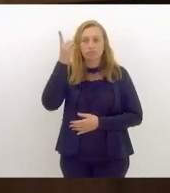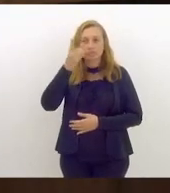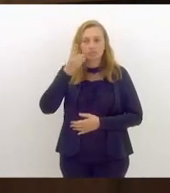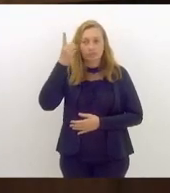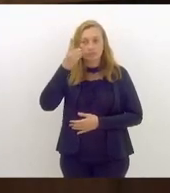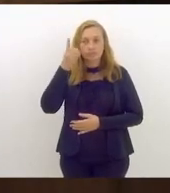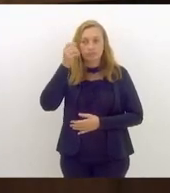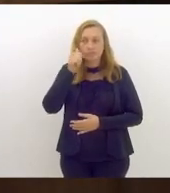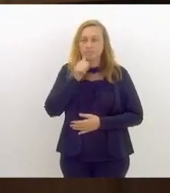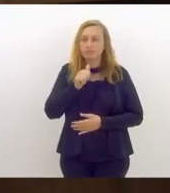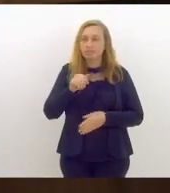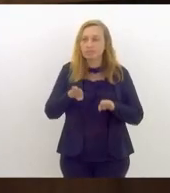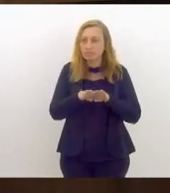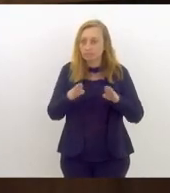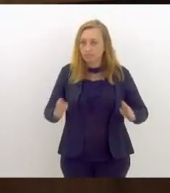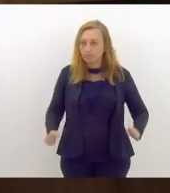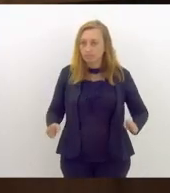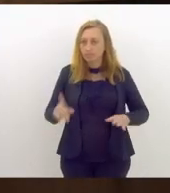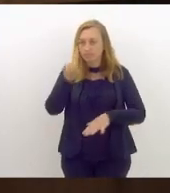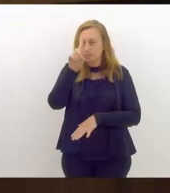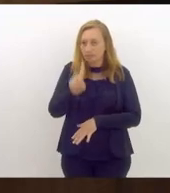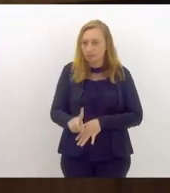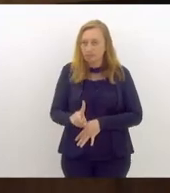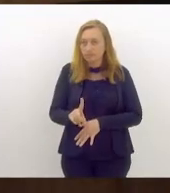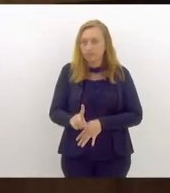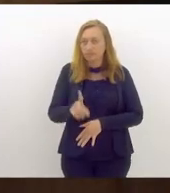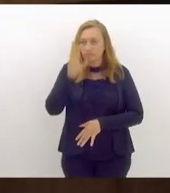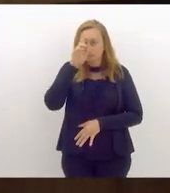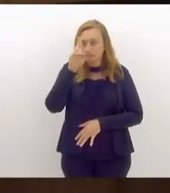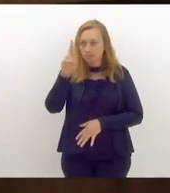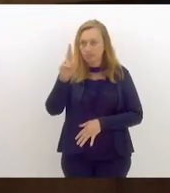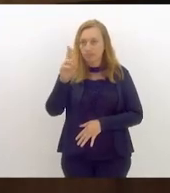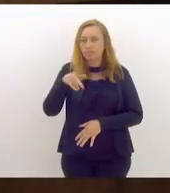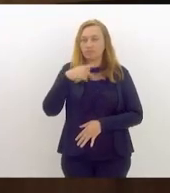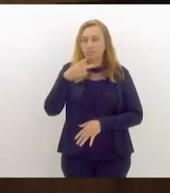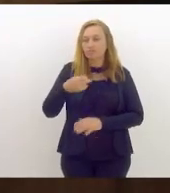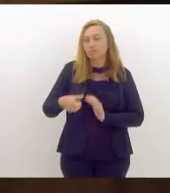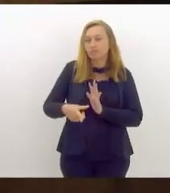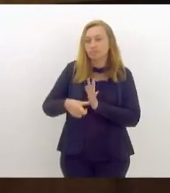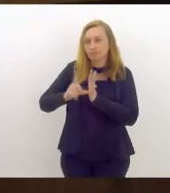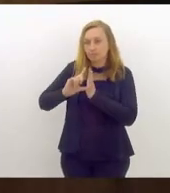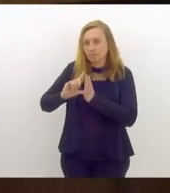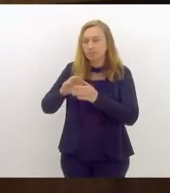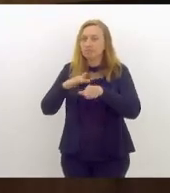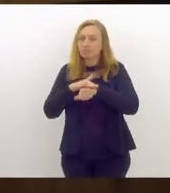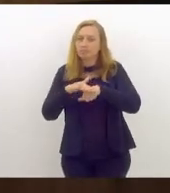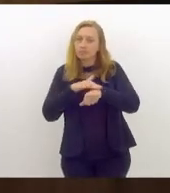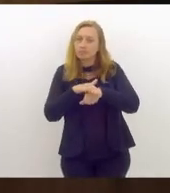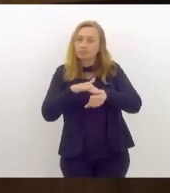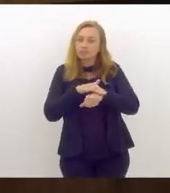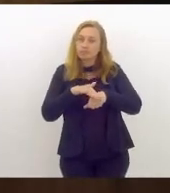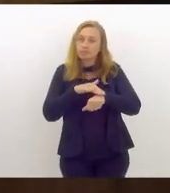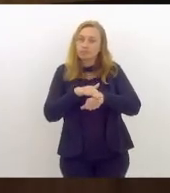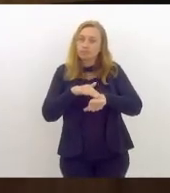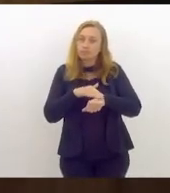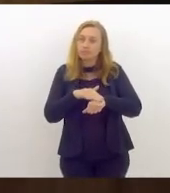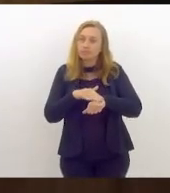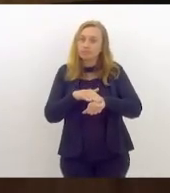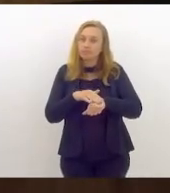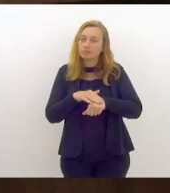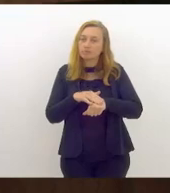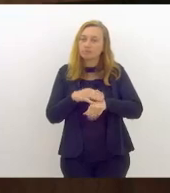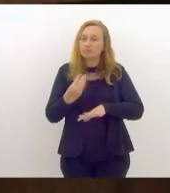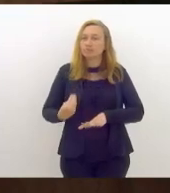da mesa diretora. Vossa Excelência, como disse mais cedo, em conversa informal, garantiu